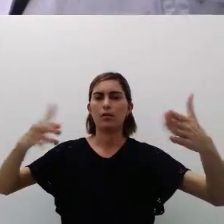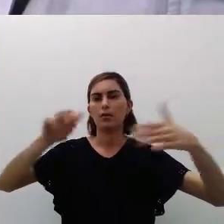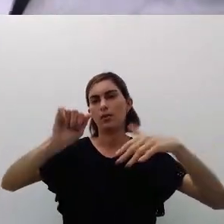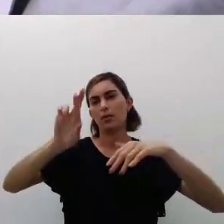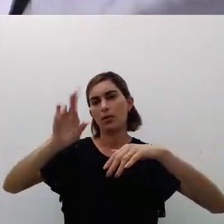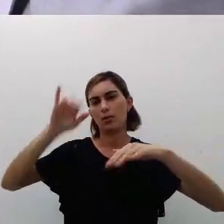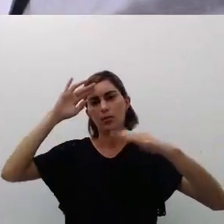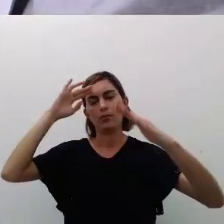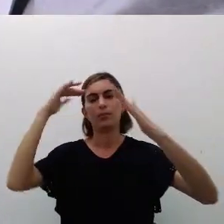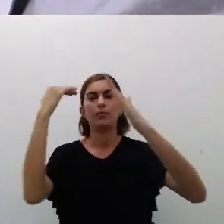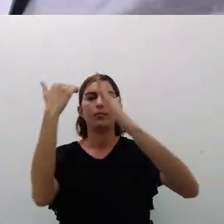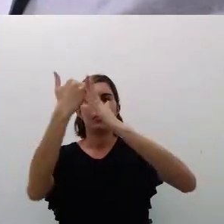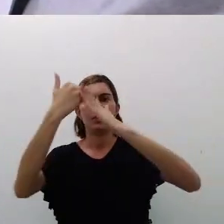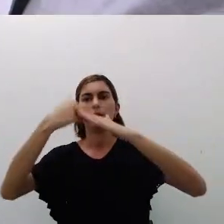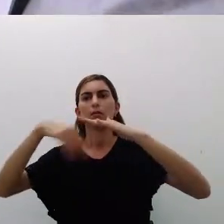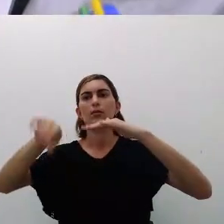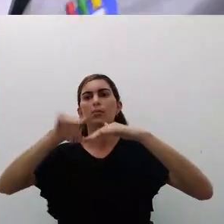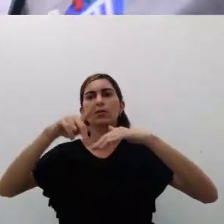proporcionalidade.